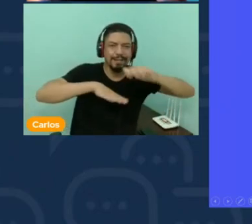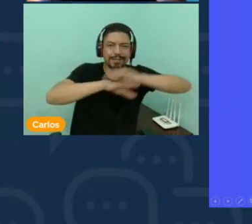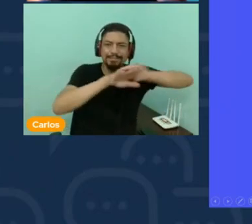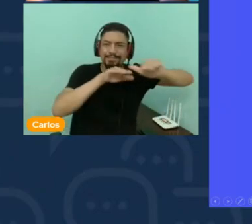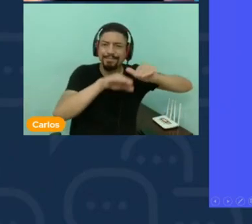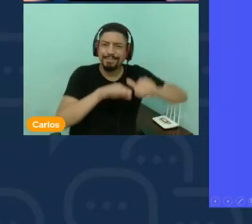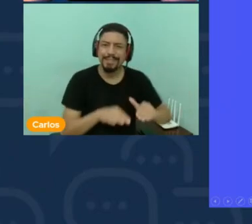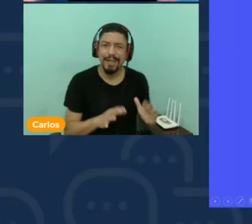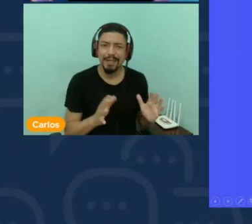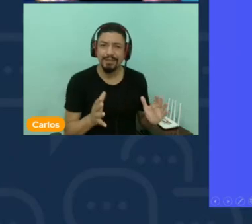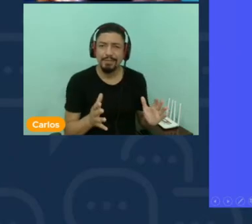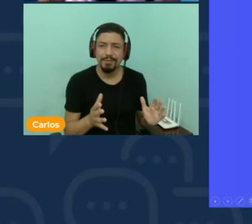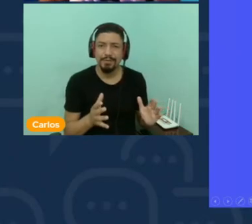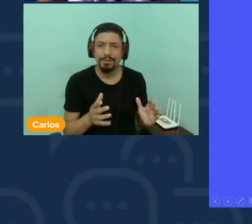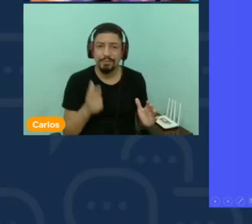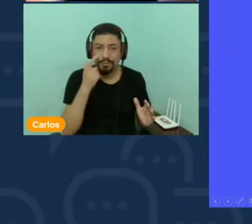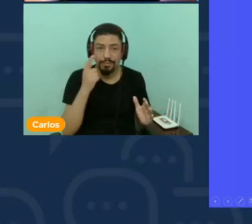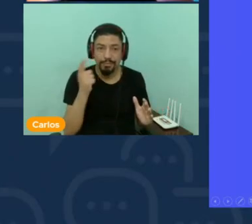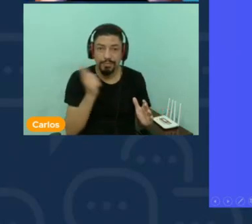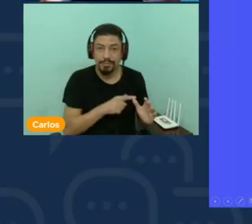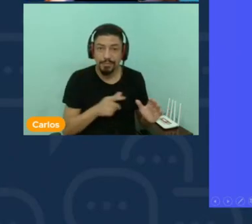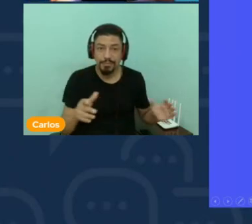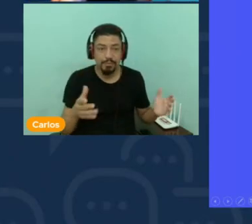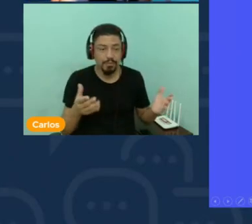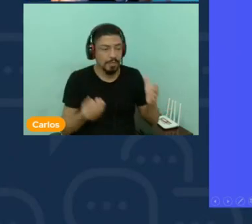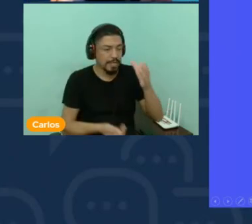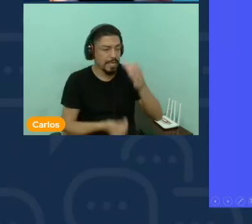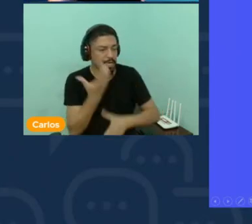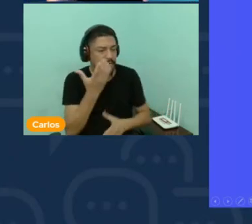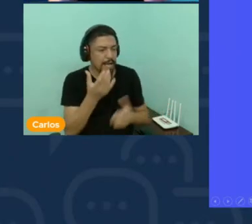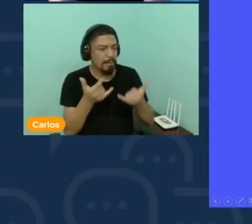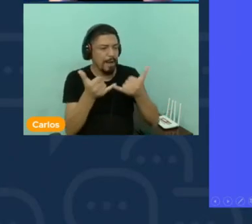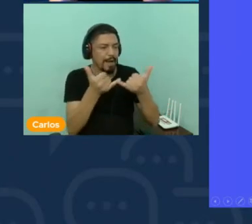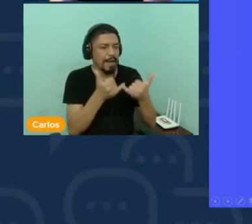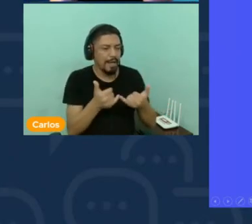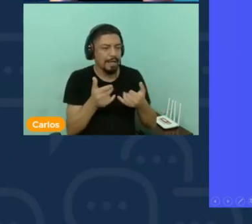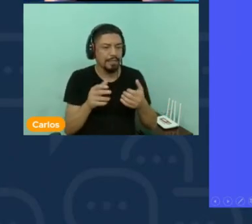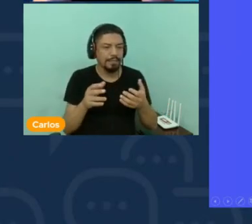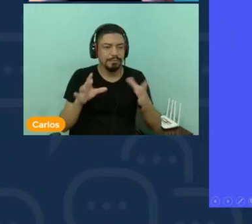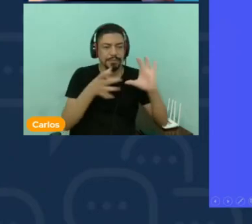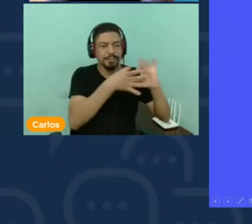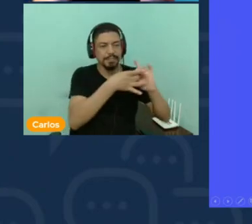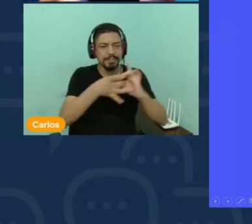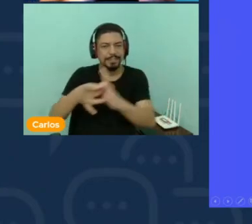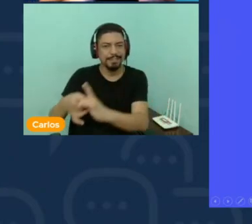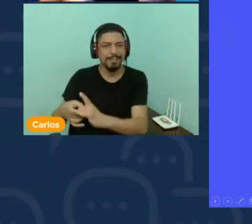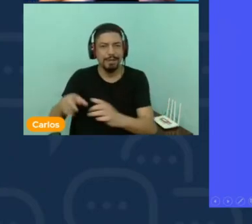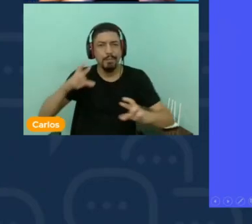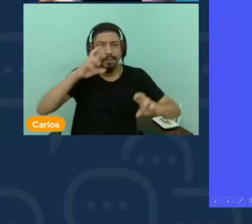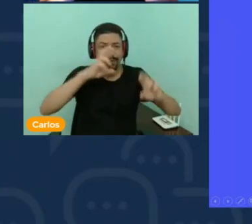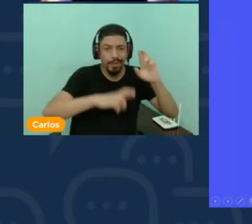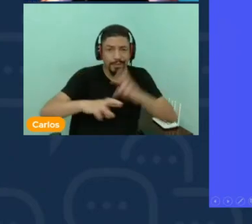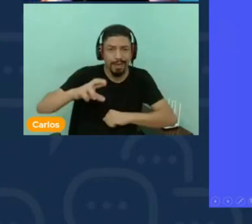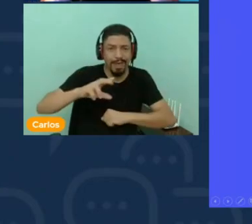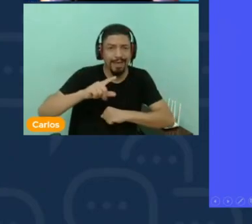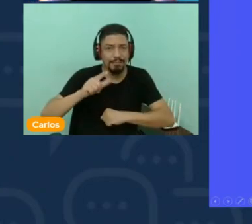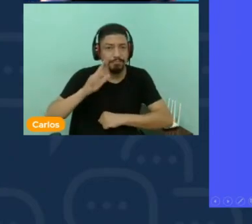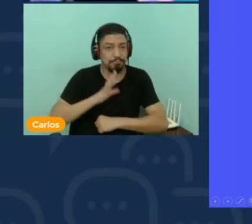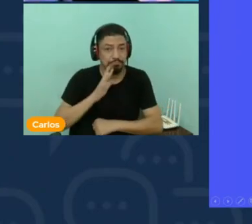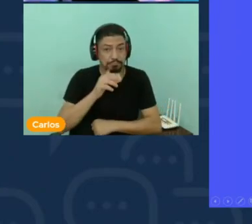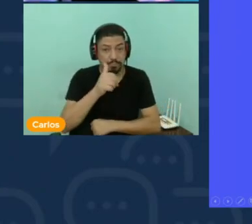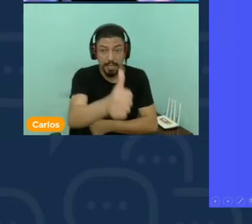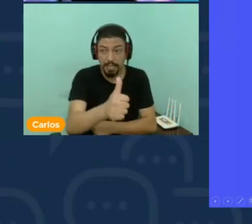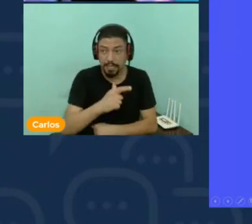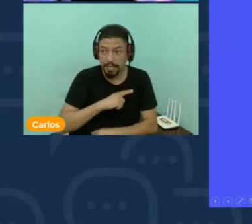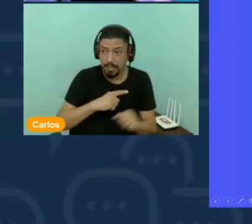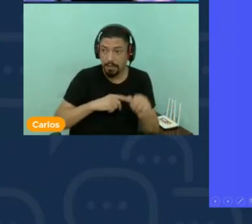armazenamento. Já... Como é que a gente, né, criava uma rede para isso tudo se Não, conectar? ele tá falando aqui, ó, dessa Monitoramento. parte aqui do... Legal. Temos